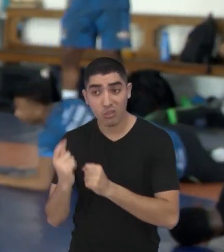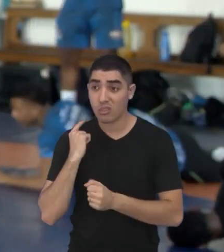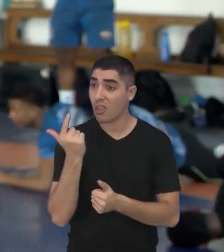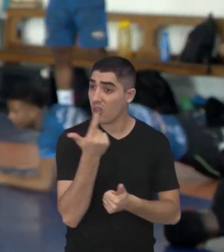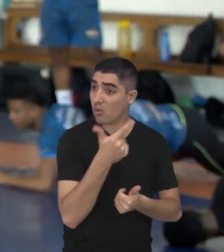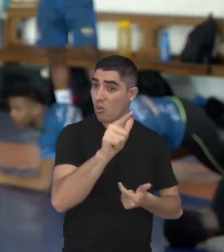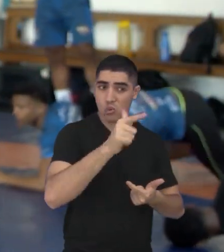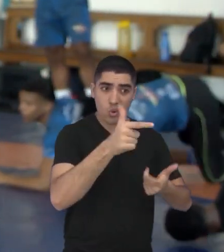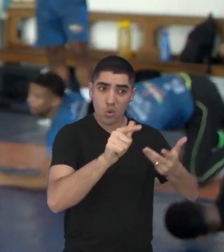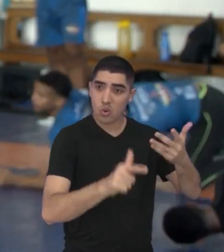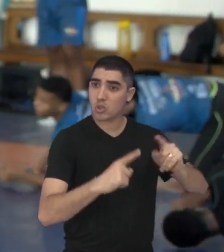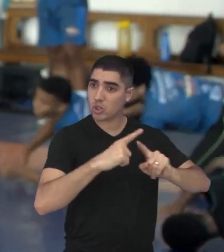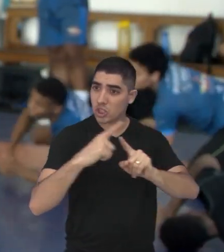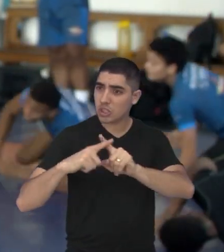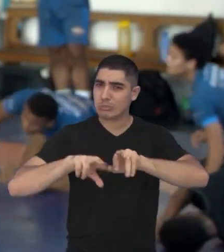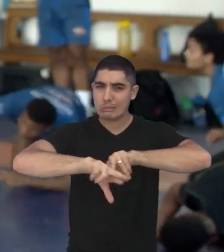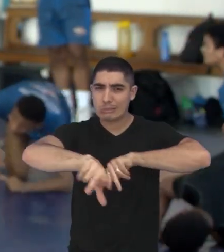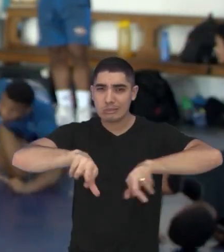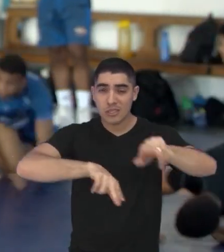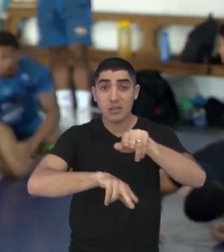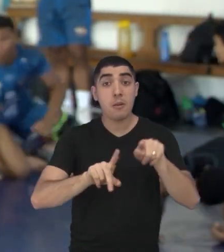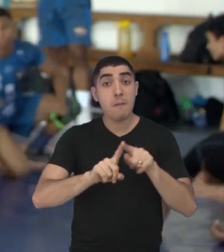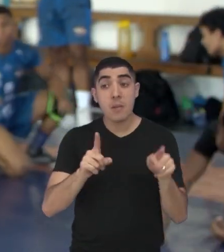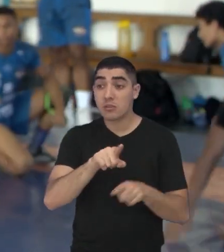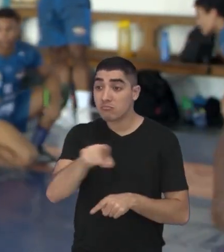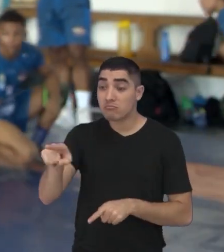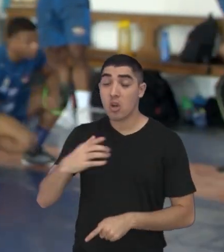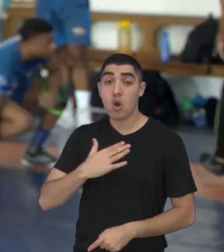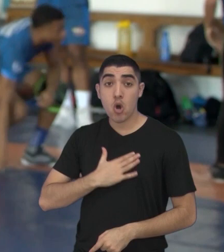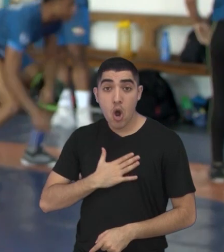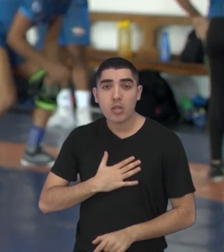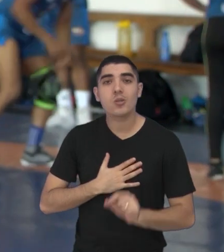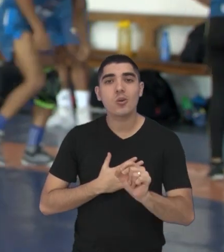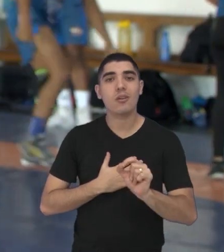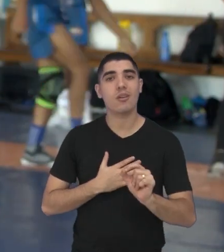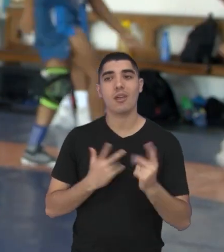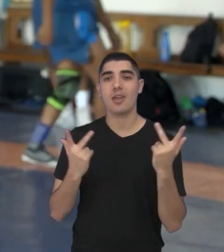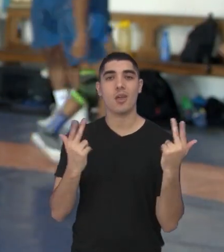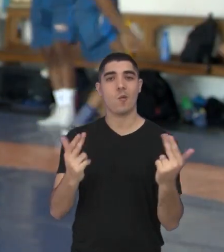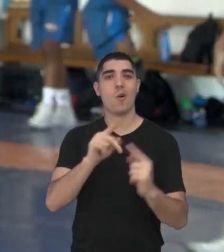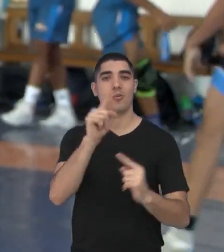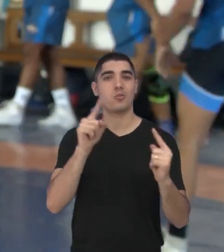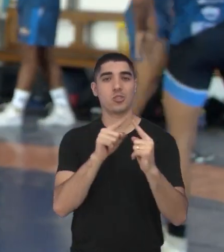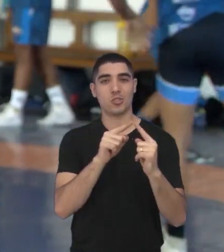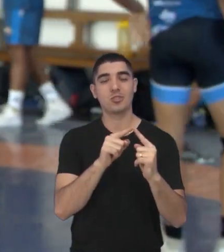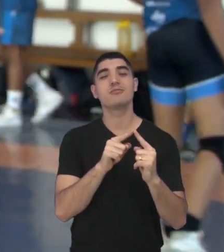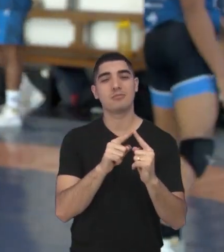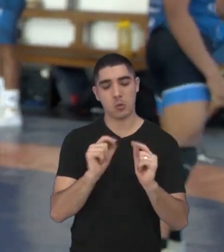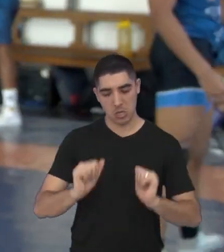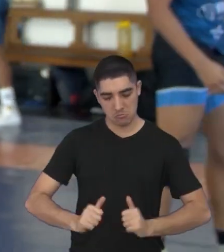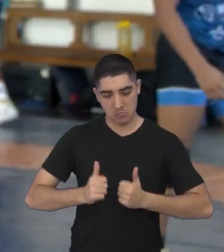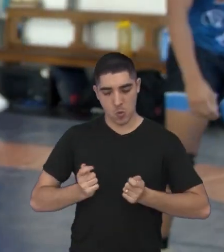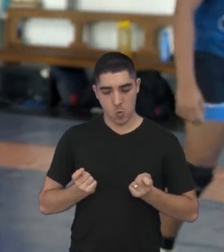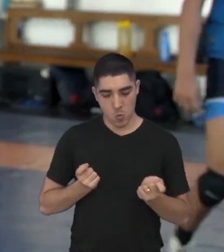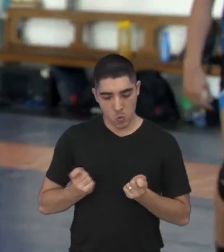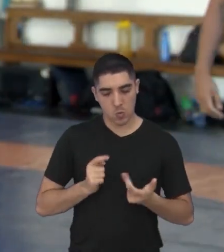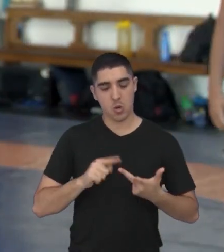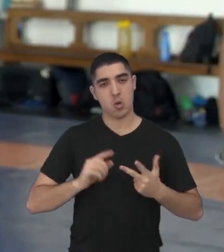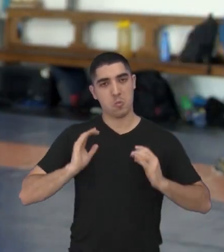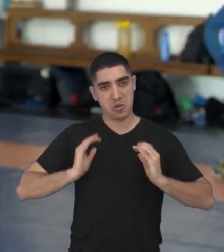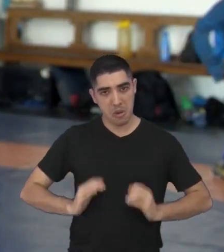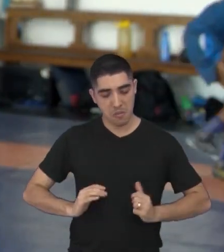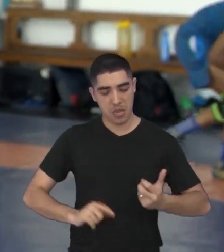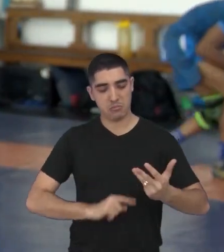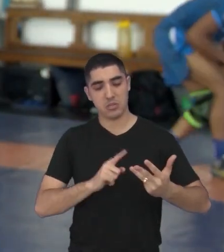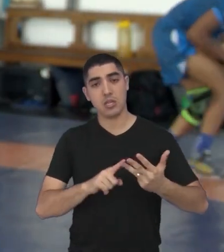necessariamente, tem outras lutas ali e tudo mais, mas de cada uma da sua forma, apresenta a mesma coisa, tem o mesmo benefício do